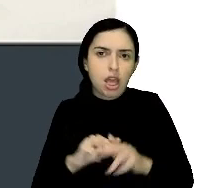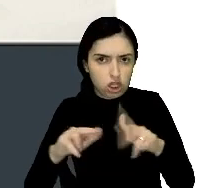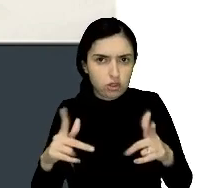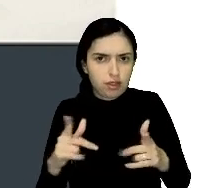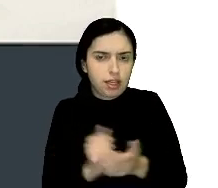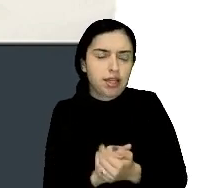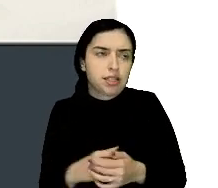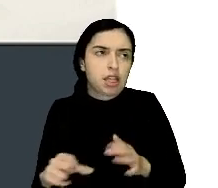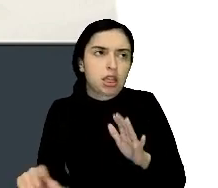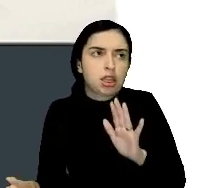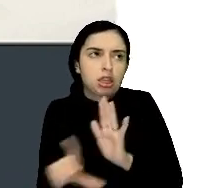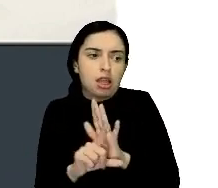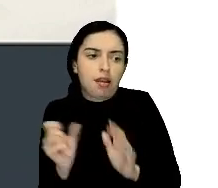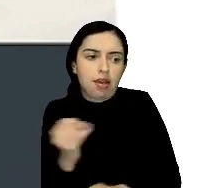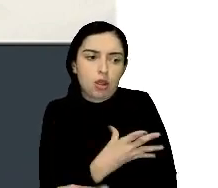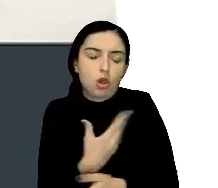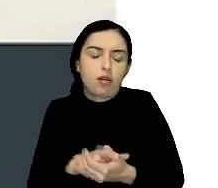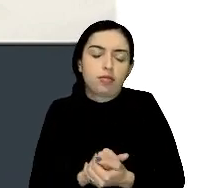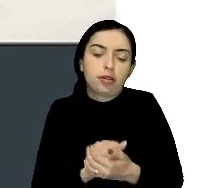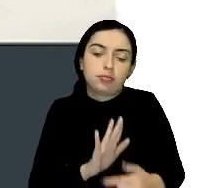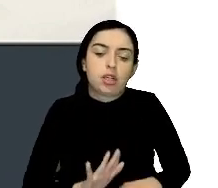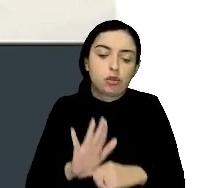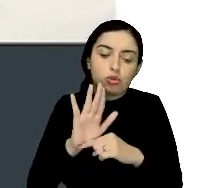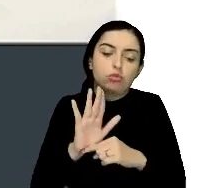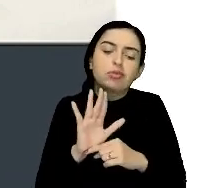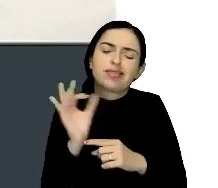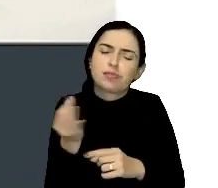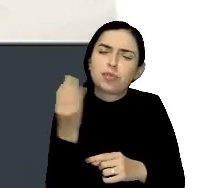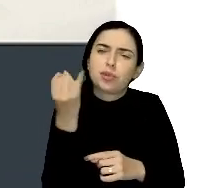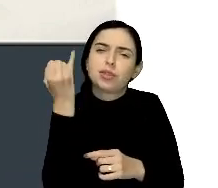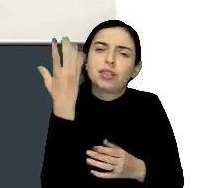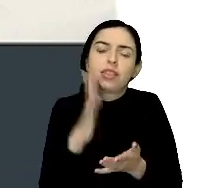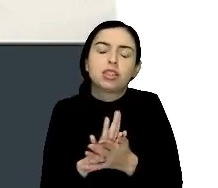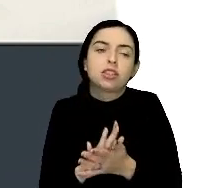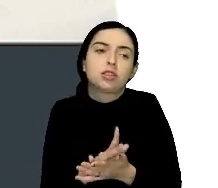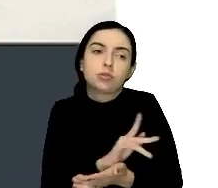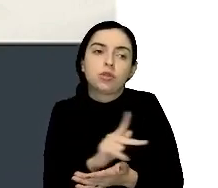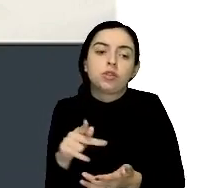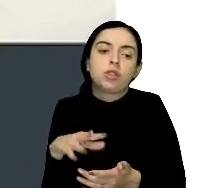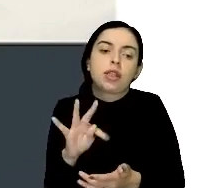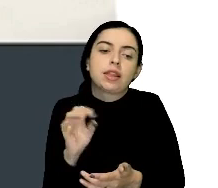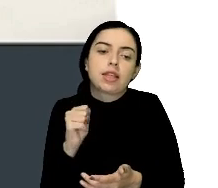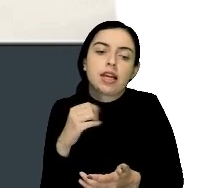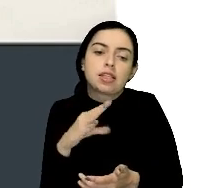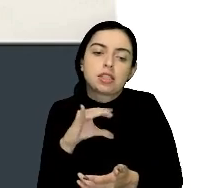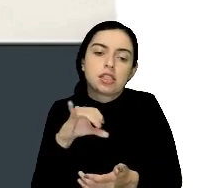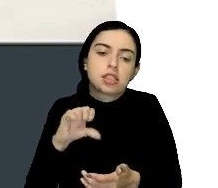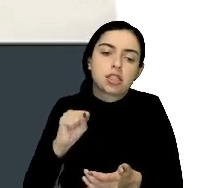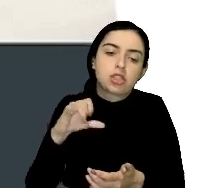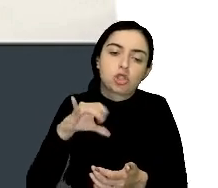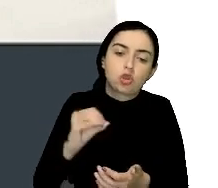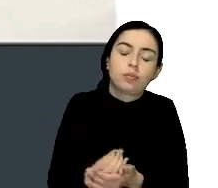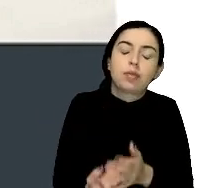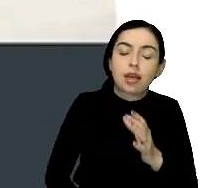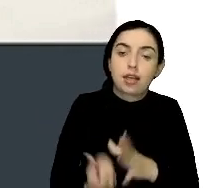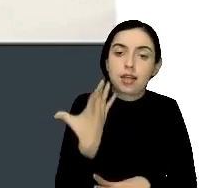lei foi uma contribuição bem relevante do professor Tarcísio Dalmaso nessa construção.